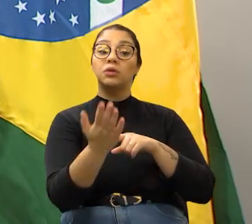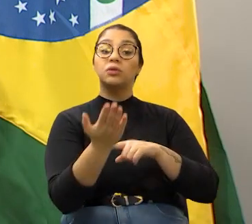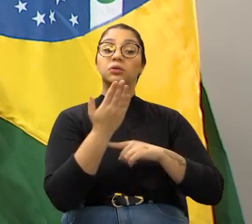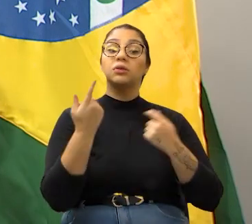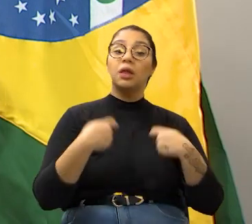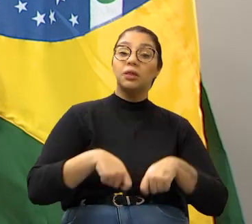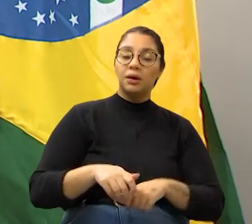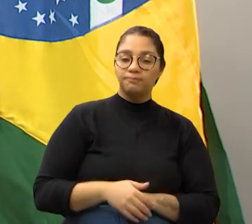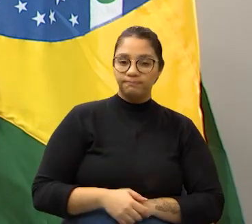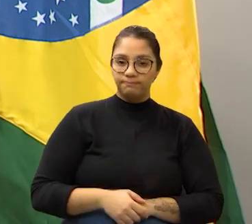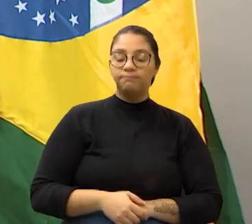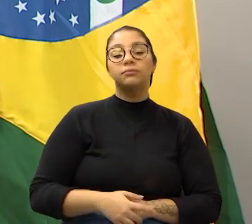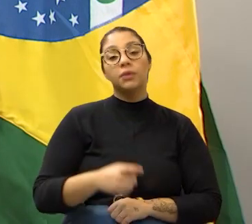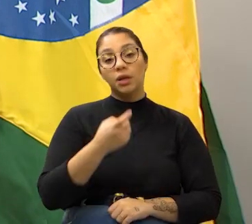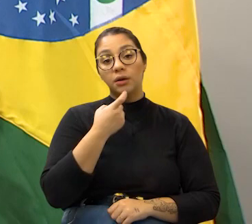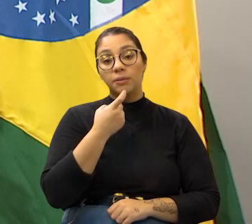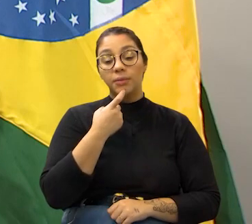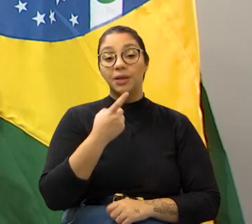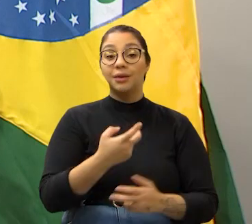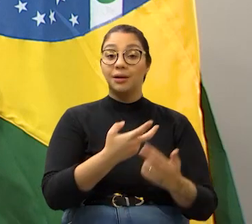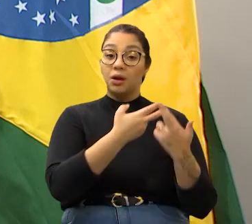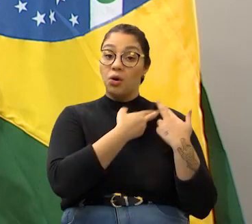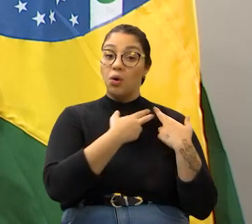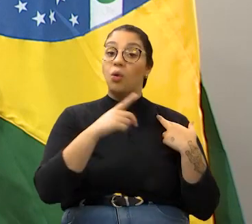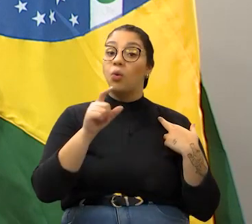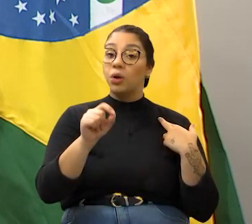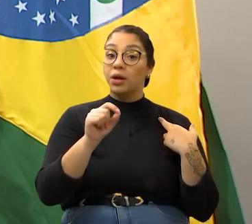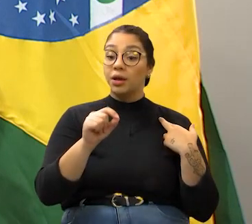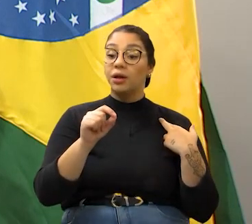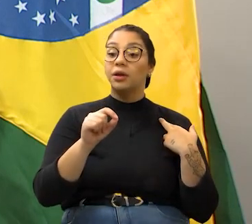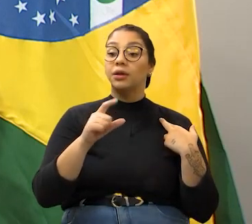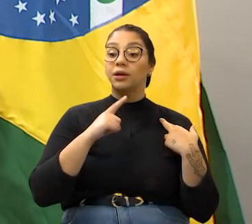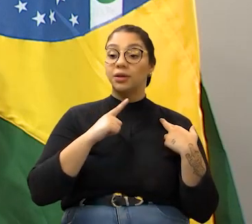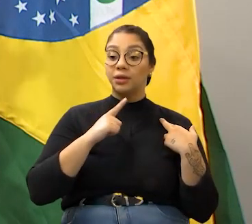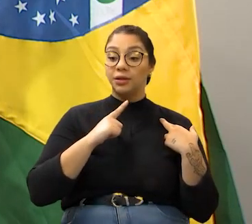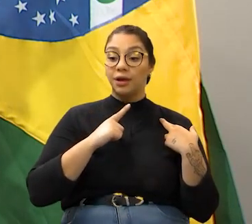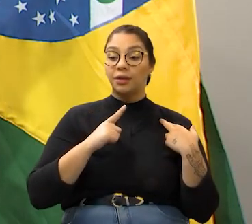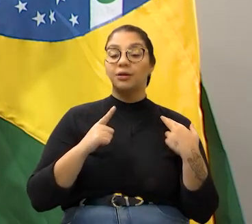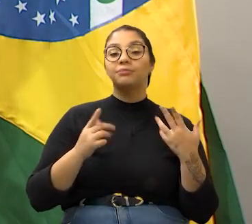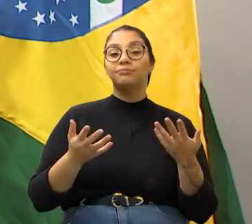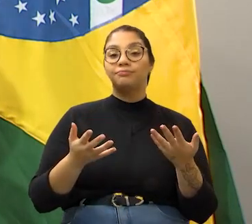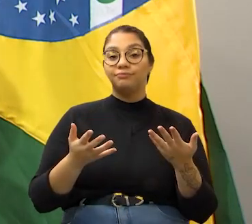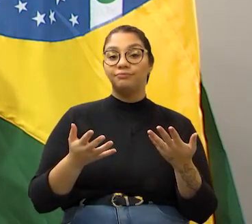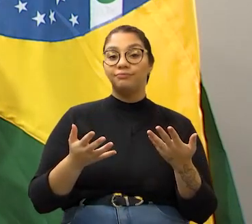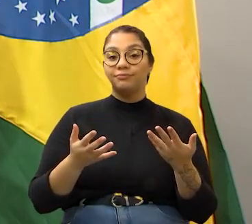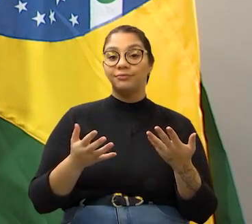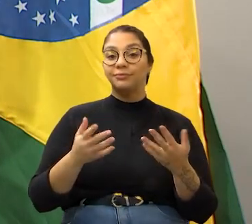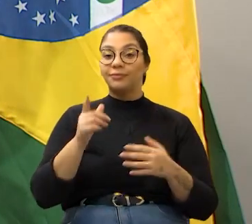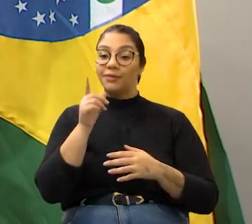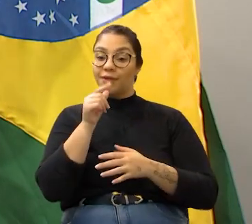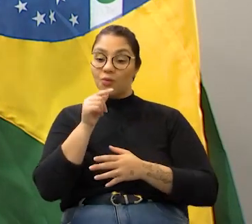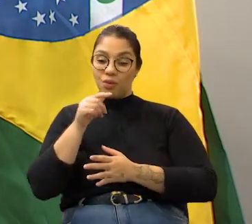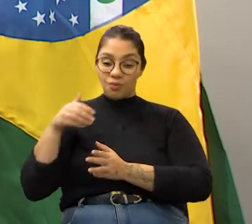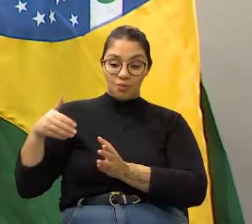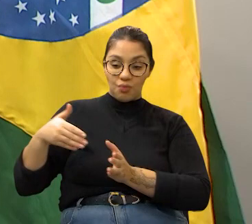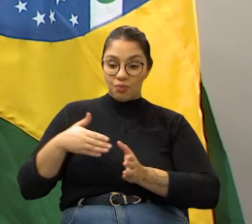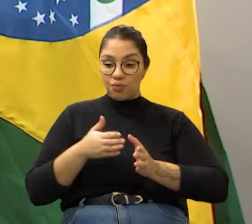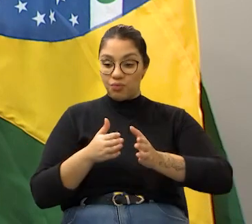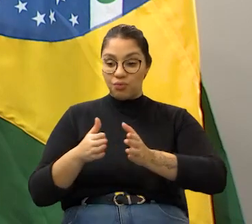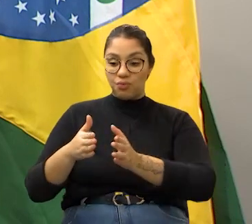contribuir. Campinas tem uma responsabilidade porque nós estamos a montante, como diz, né? O rio